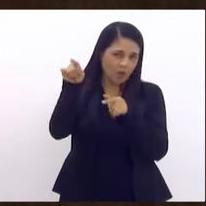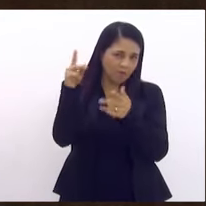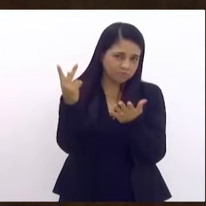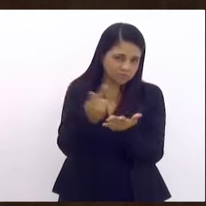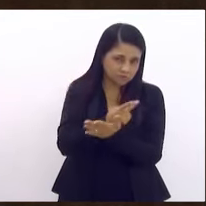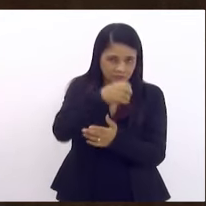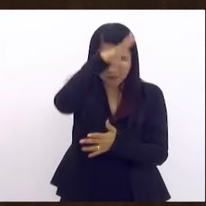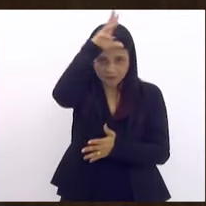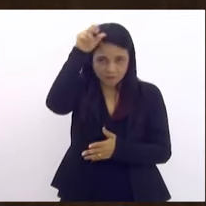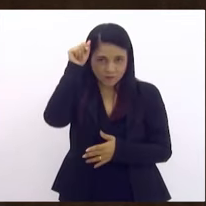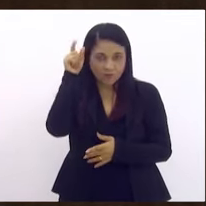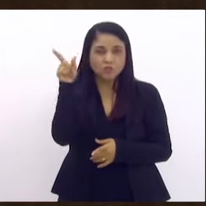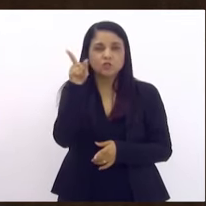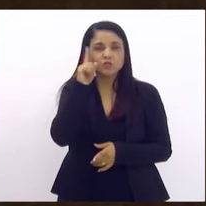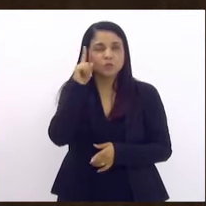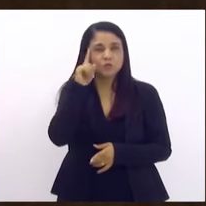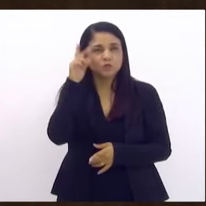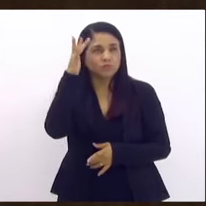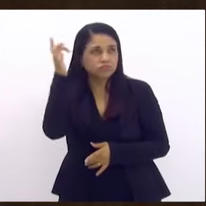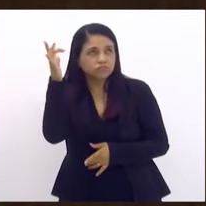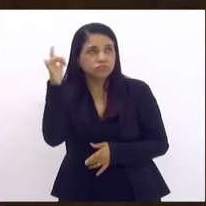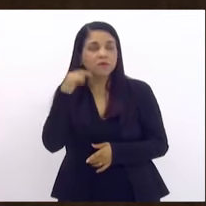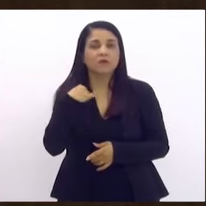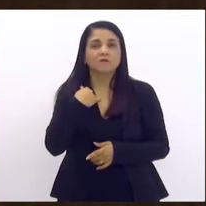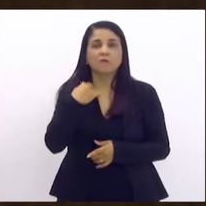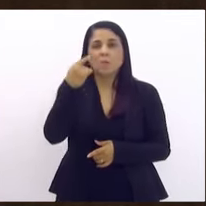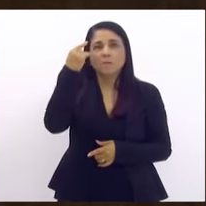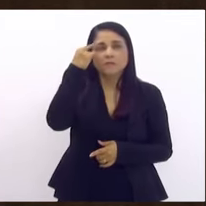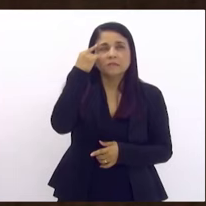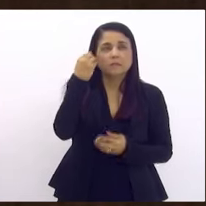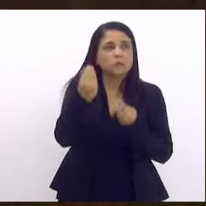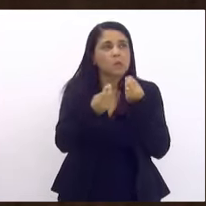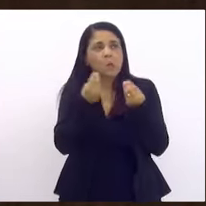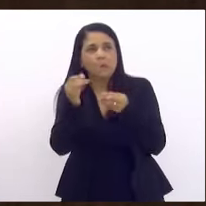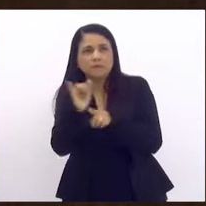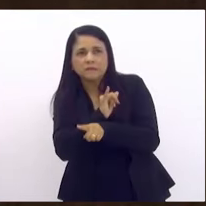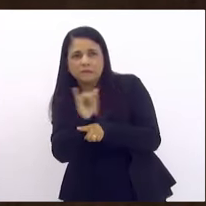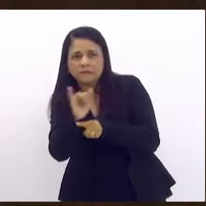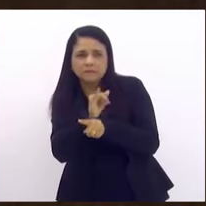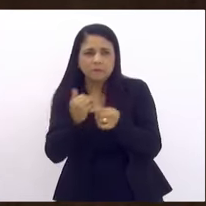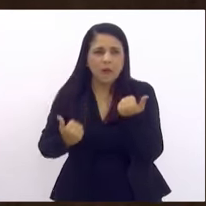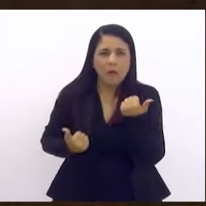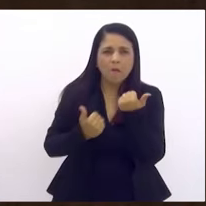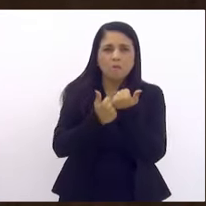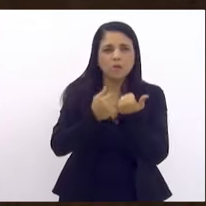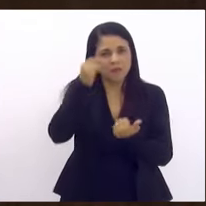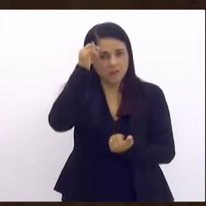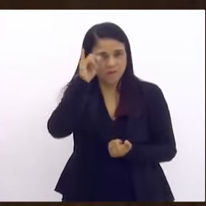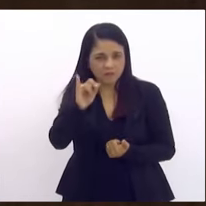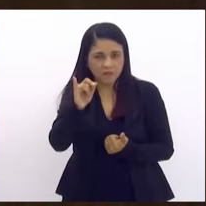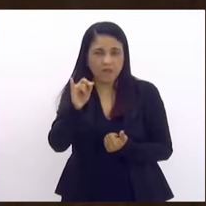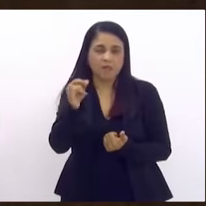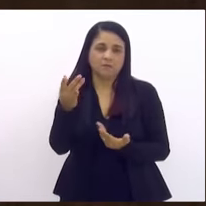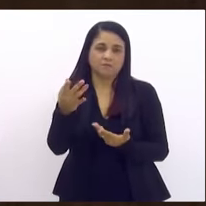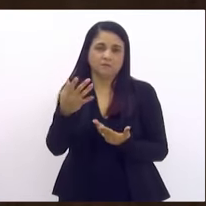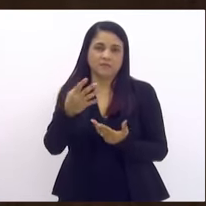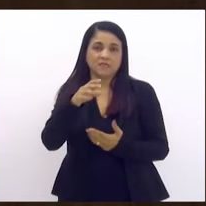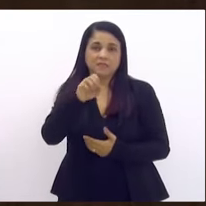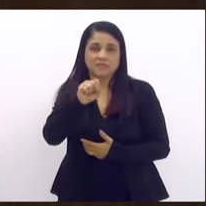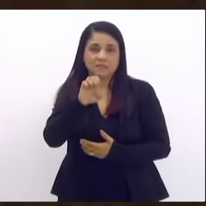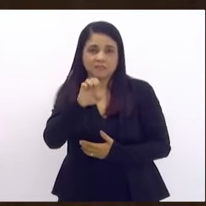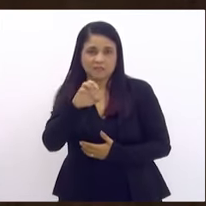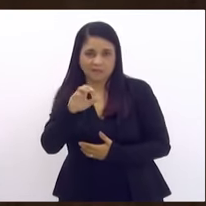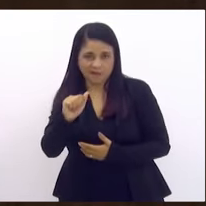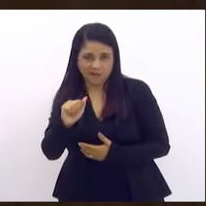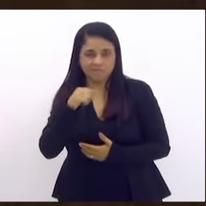que todos os dias penso que fazer para melhorar Para apoiar para prevenir eu queria agradecer a todos